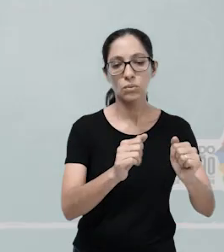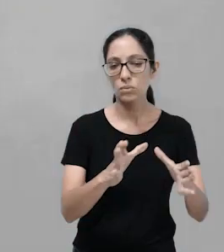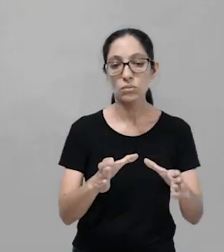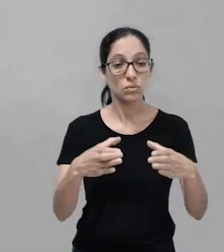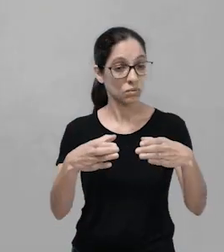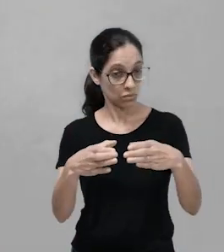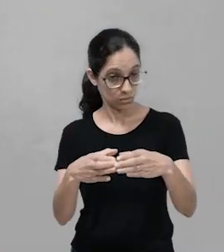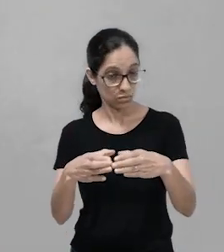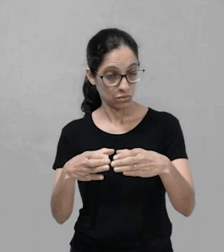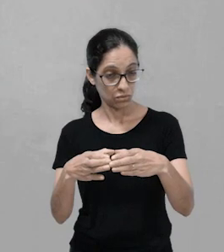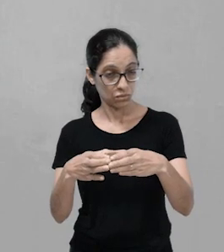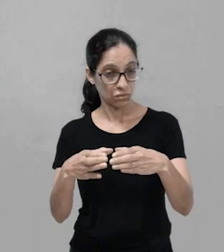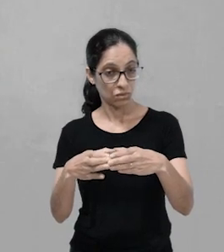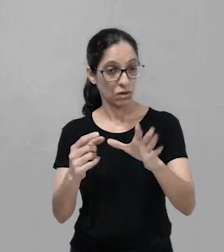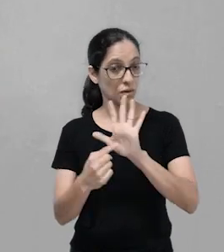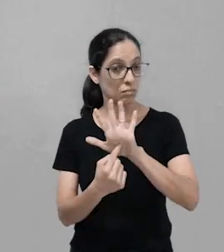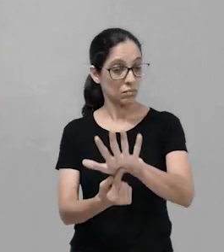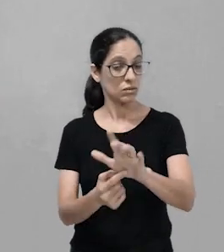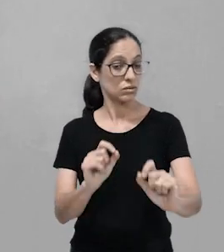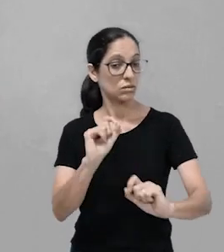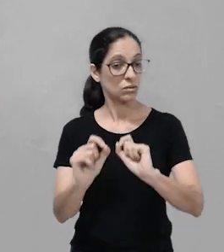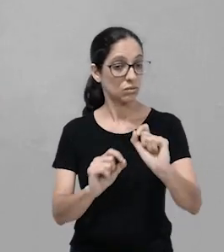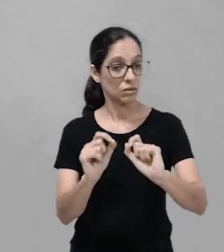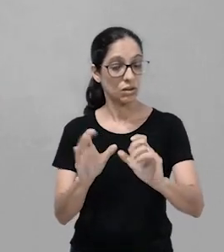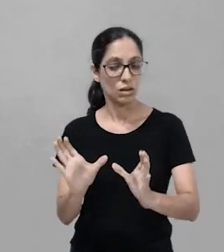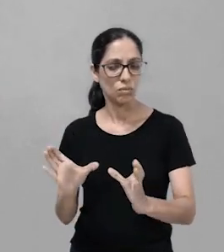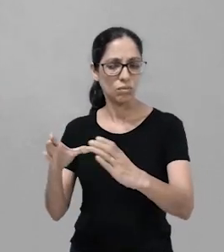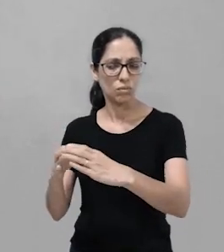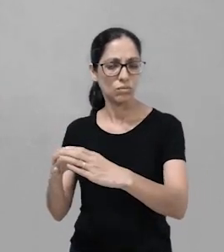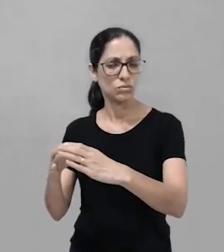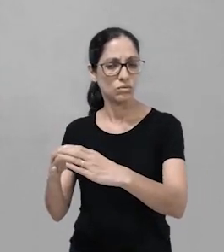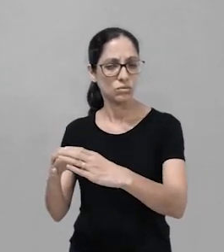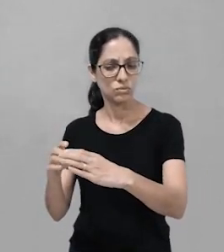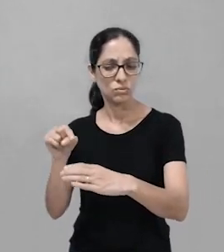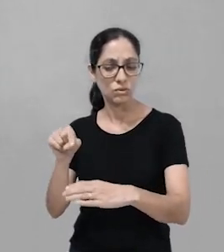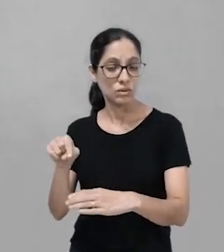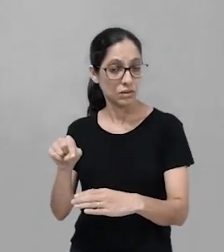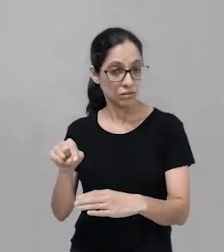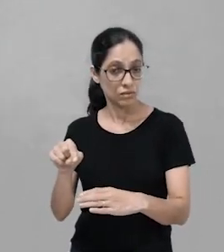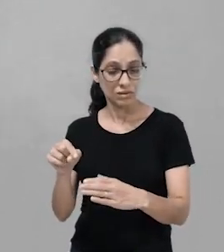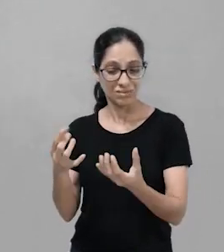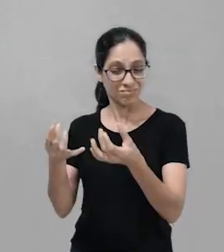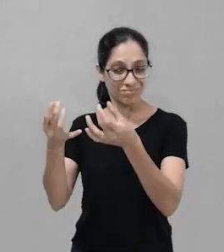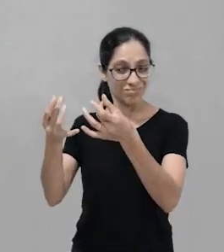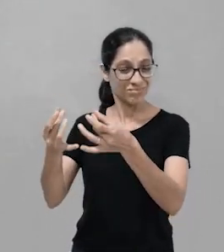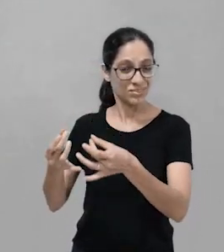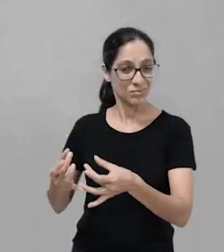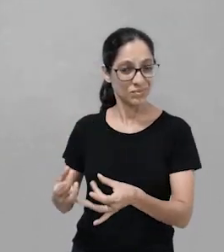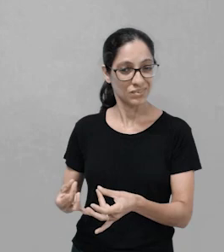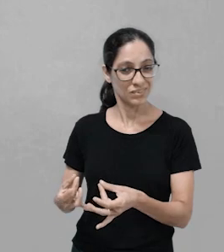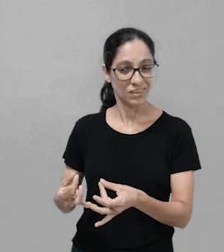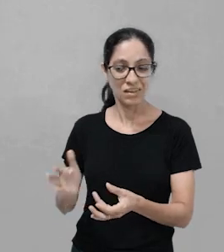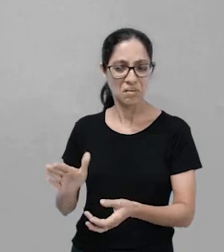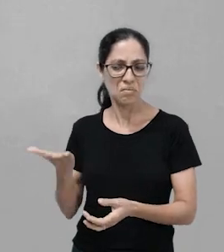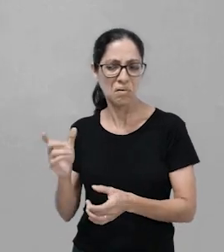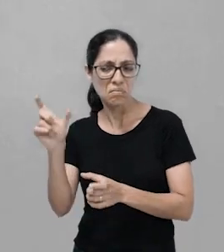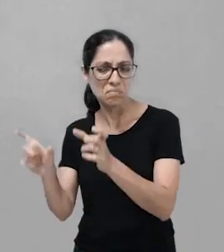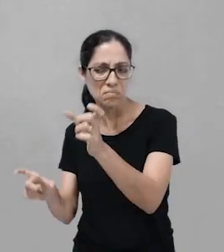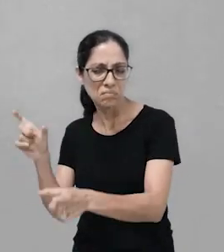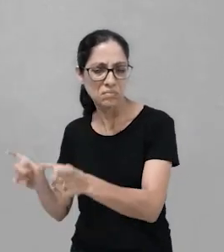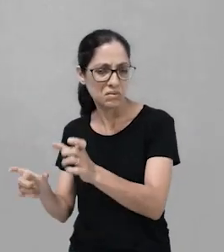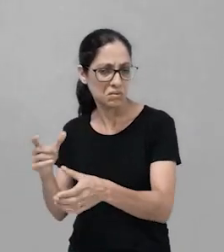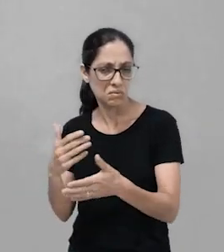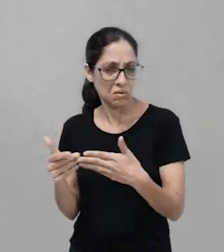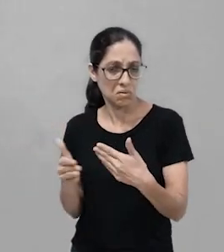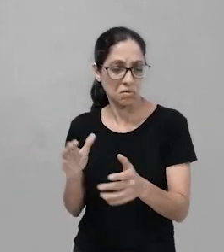conjunto, tá? Ele se refere a um conjunto sem você especificar qual pessoa ou